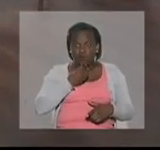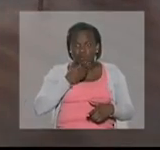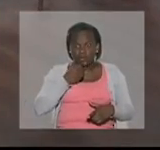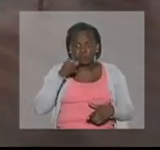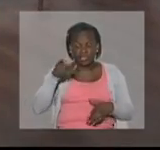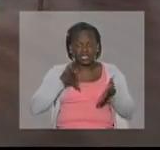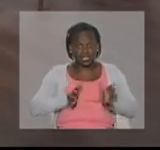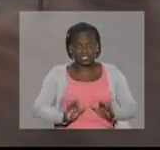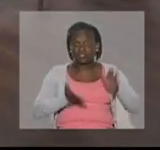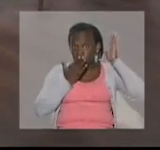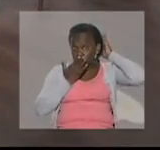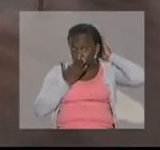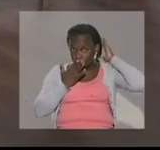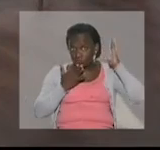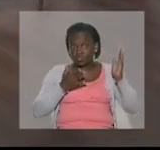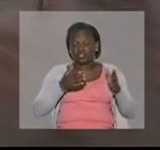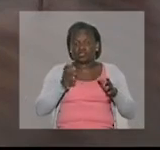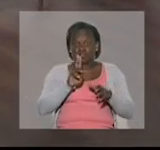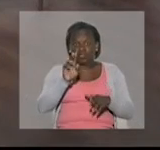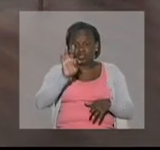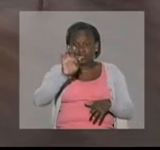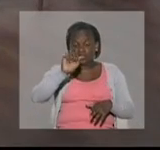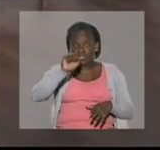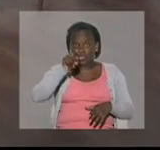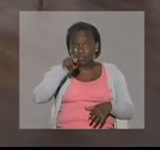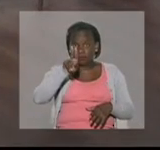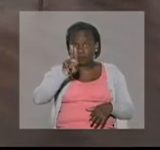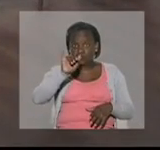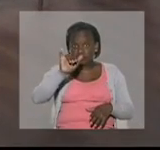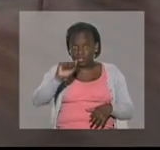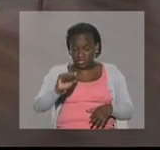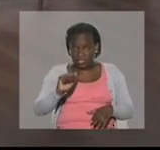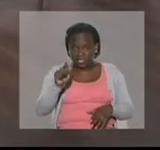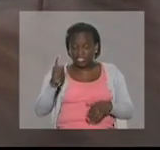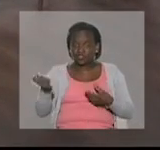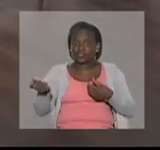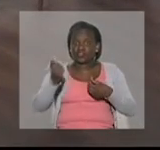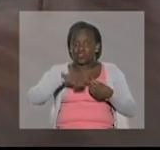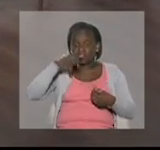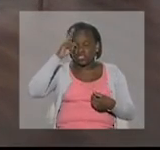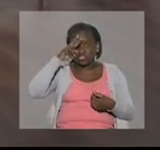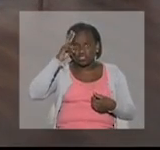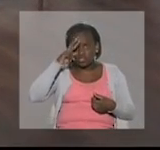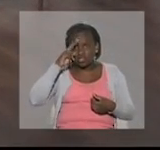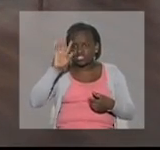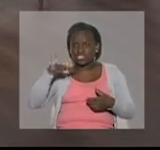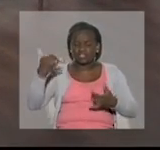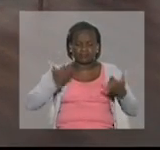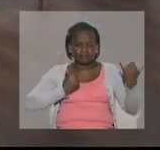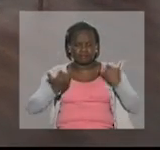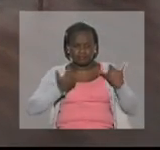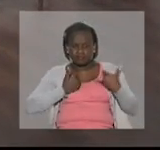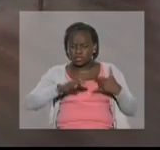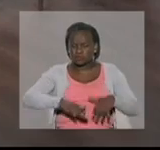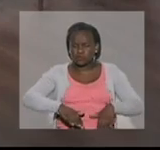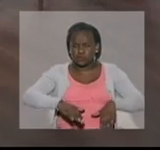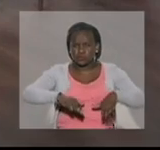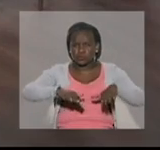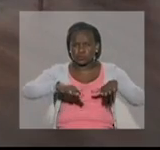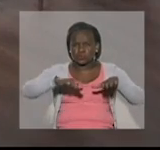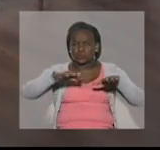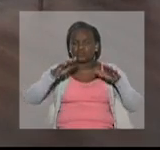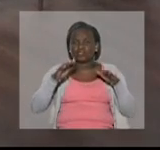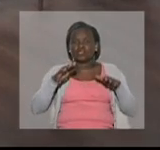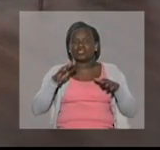Cacá Verá, que é indígena, de origem tapuia, ele vai fazer um resgate dessas histórias que ele já ouvia desde quando ele